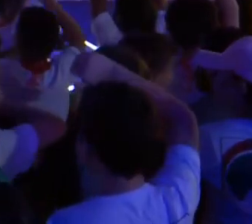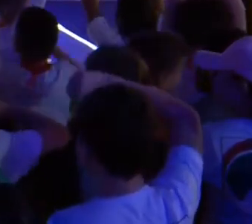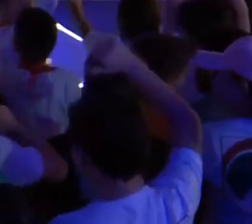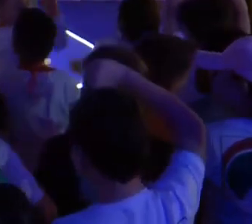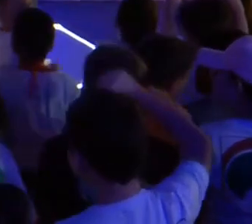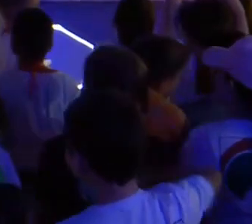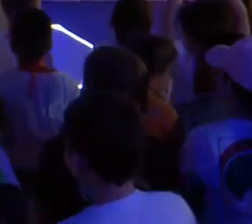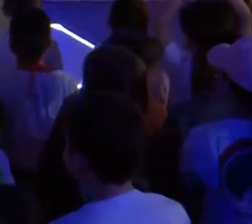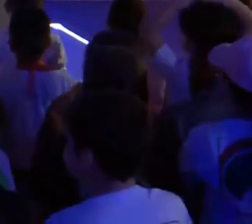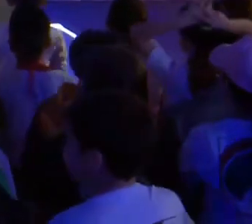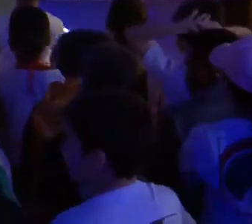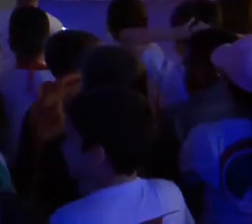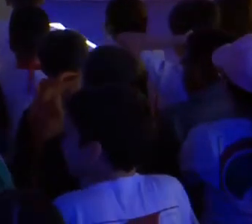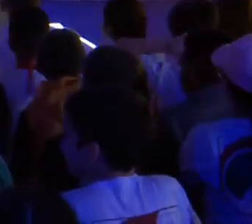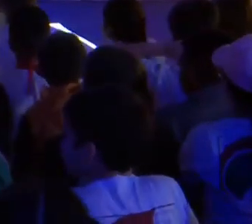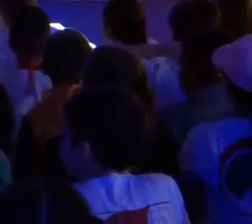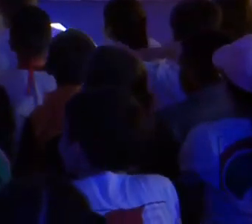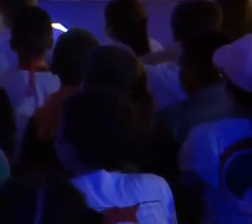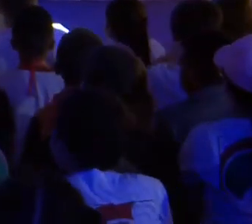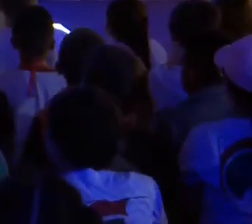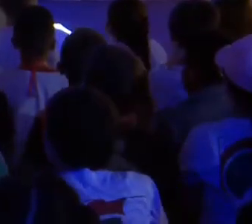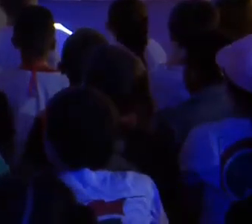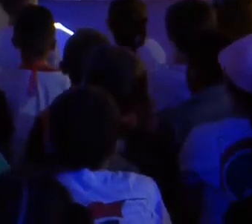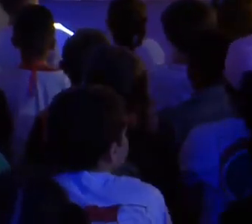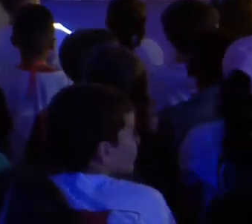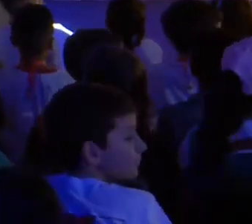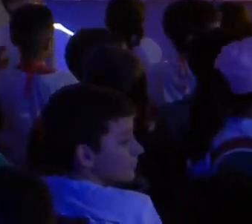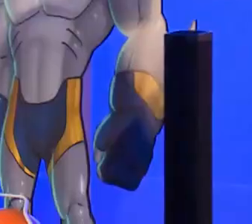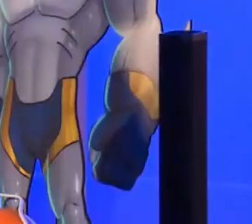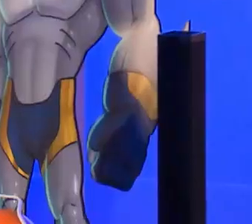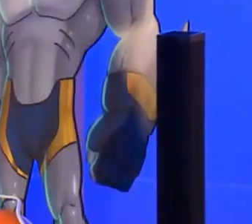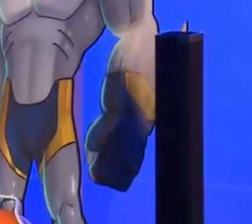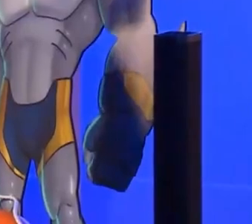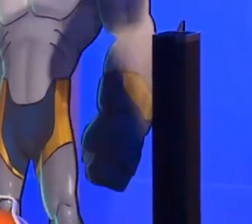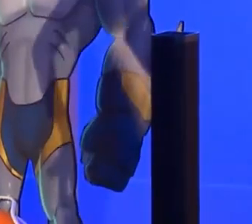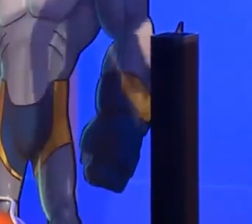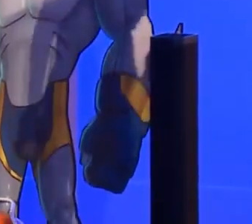hein? A disputa tá Agora, ficando do difícil. Colégio Dom Bosco!